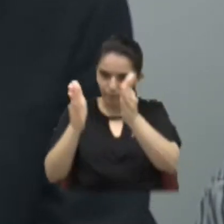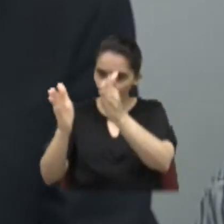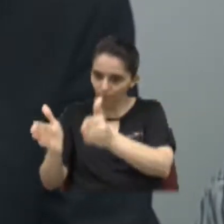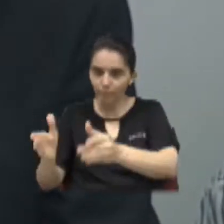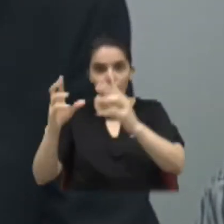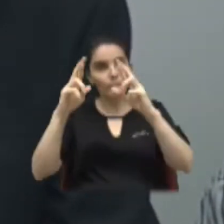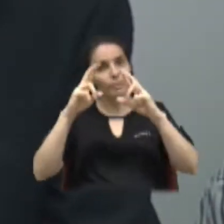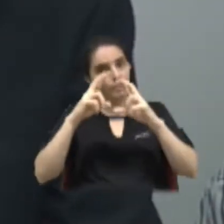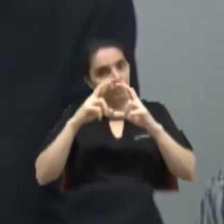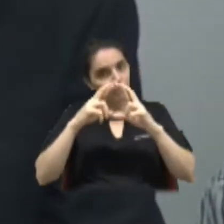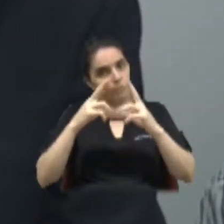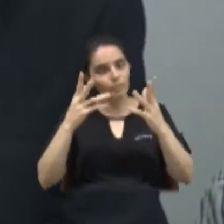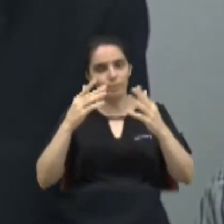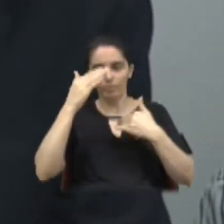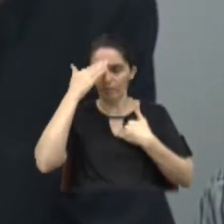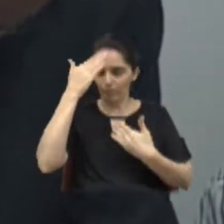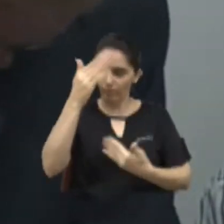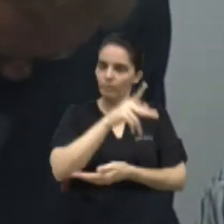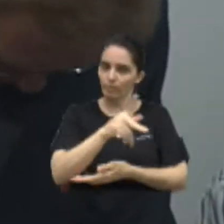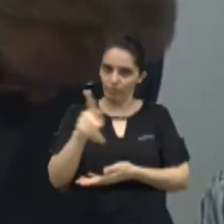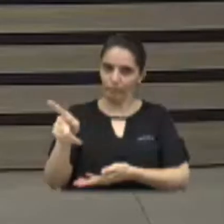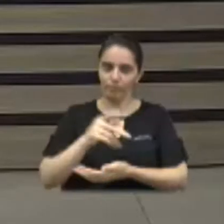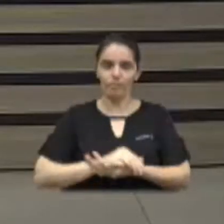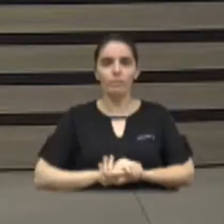abrir e fazer tudo isso. Obrigado, senhor presidente.